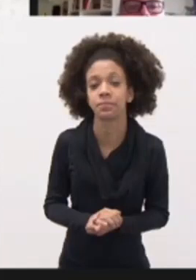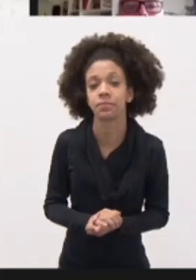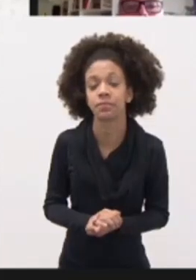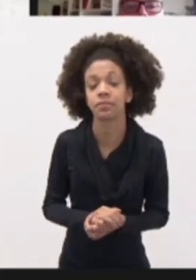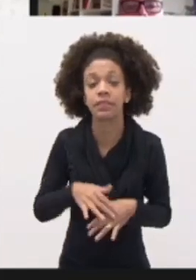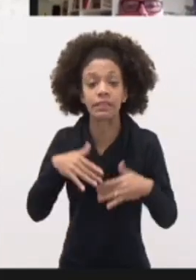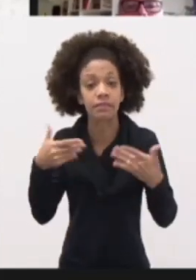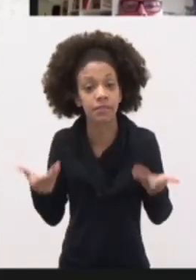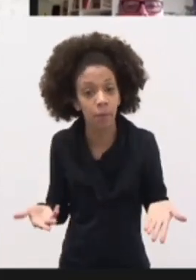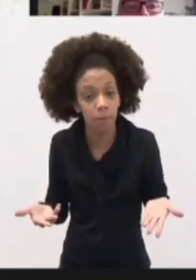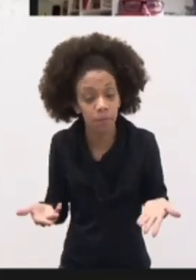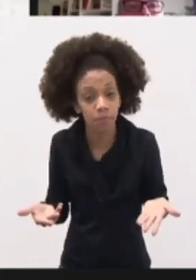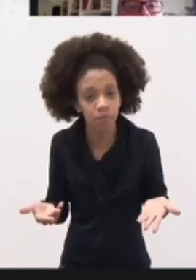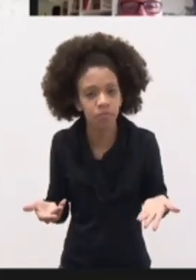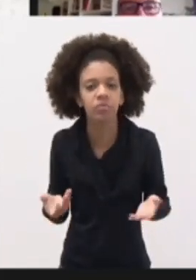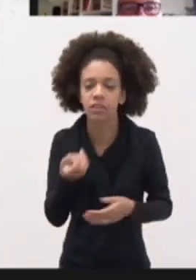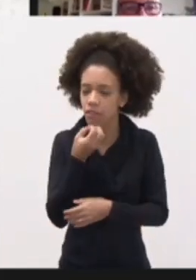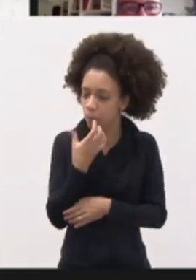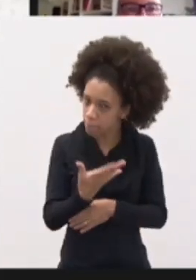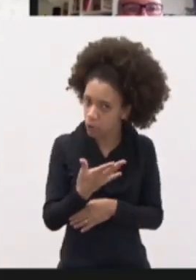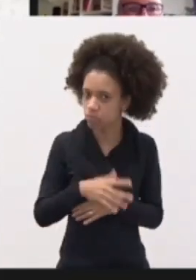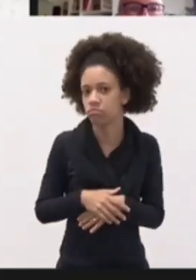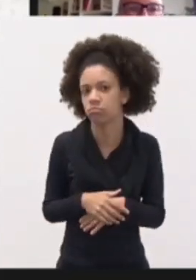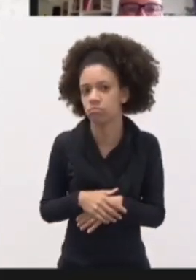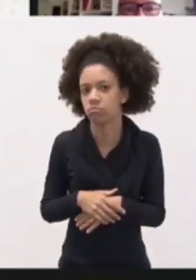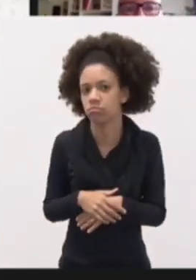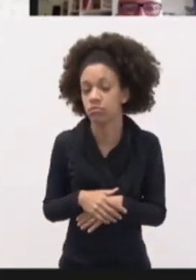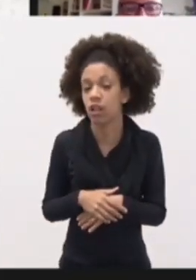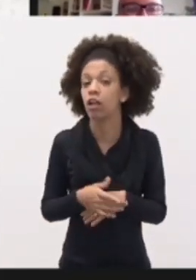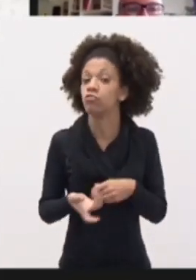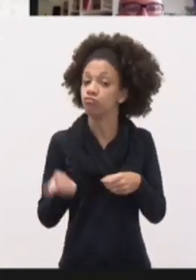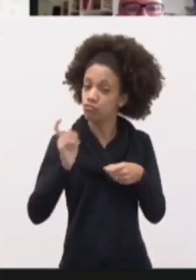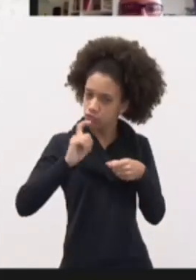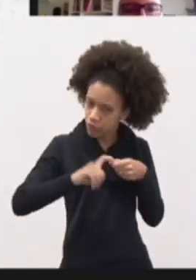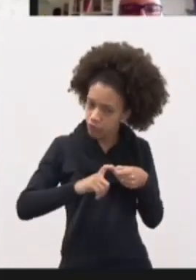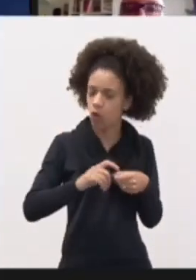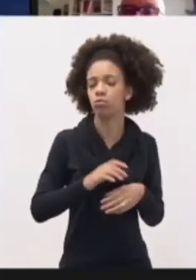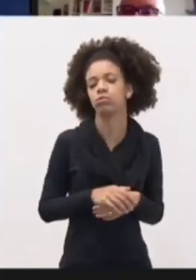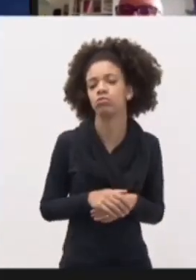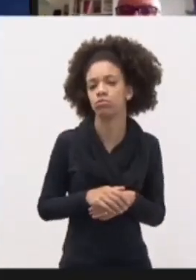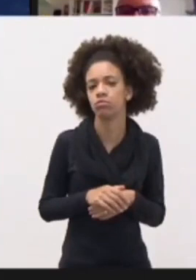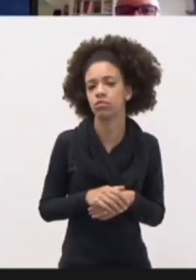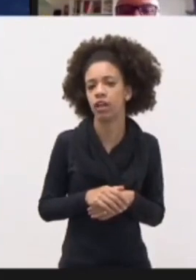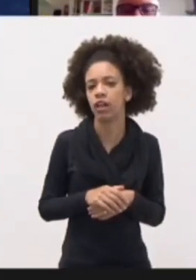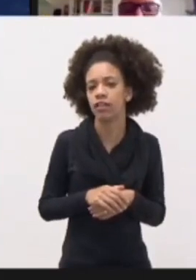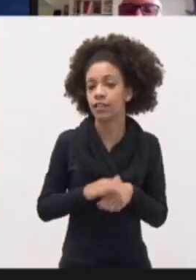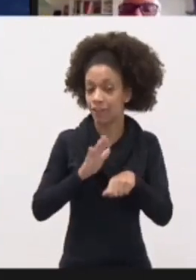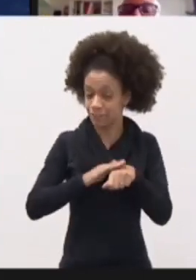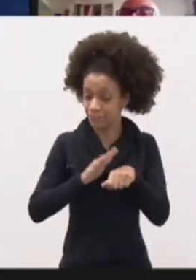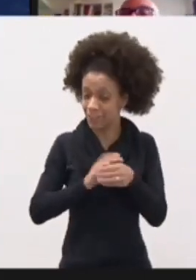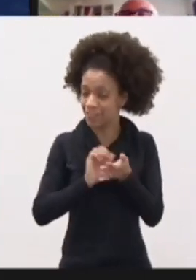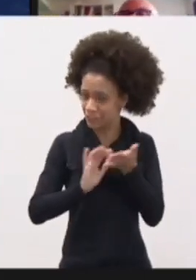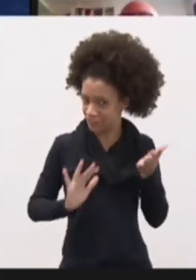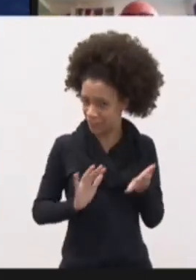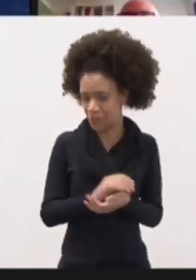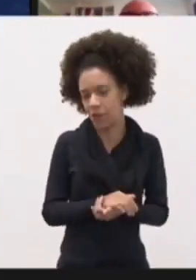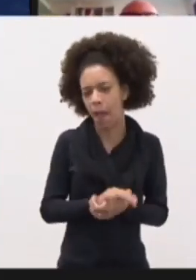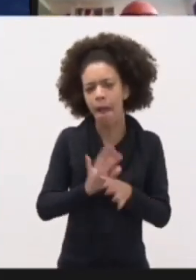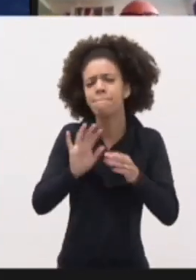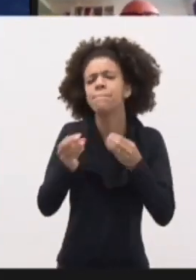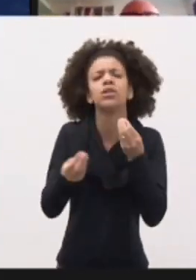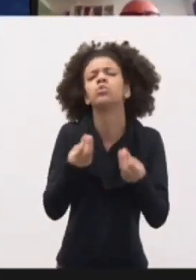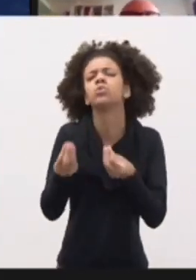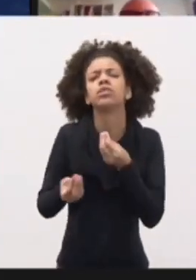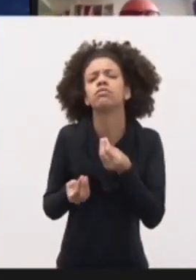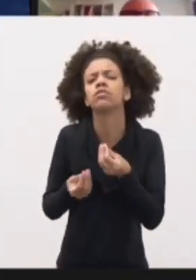E aí, bom, bacana. Vão postando lá, eu já volto para falar com vocês quem fez ou não fez a lição, né? Mas do que a gente está